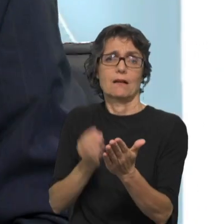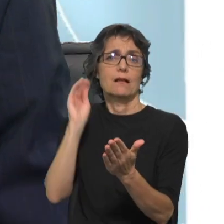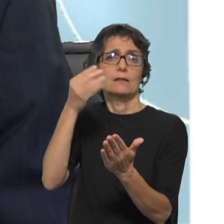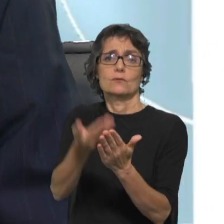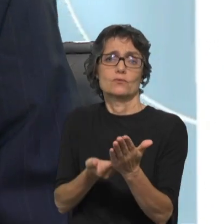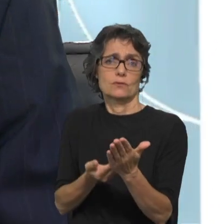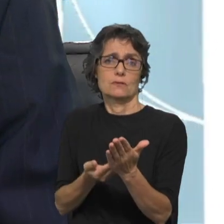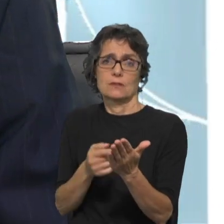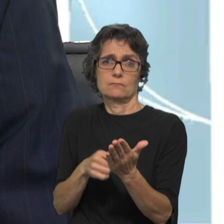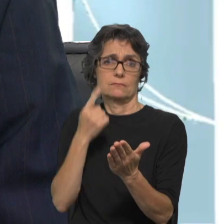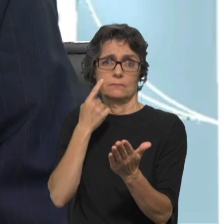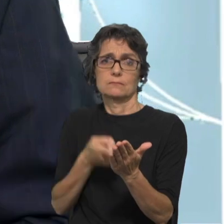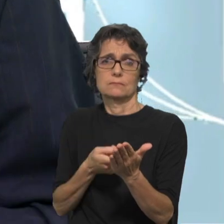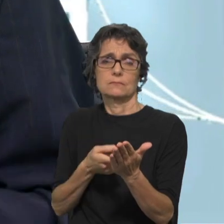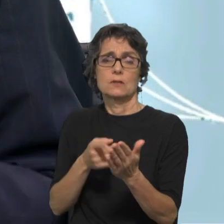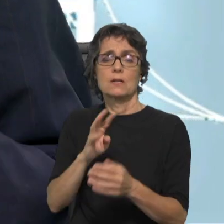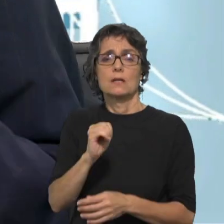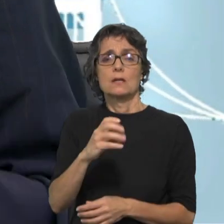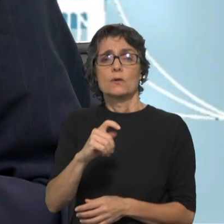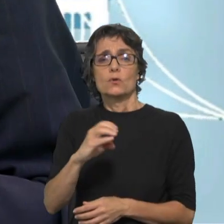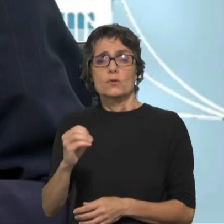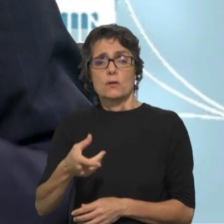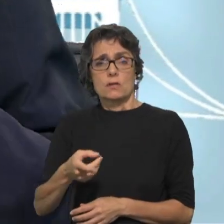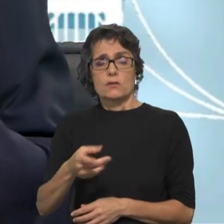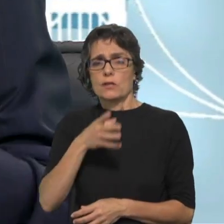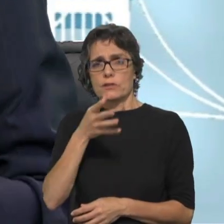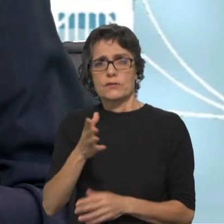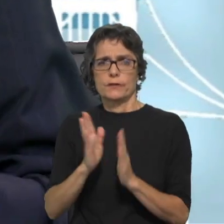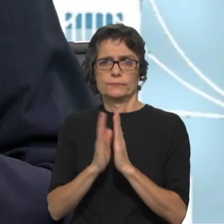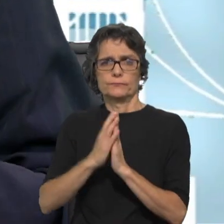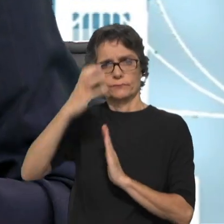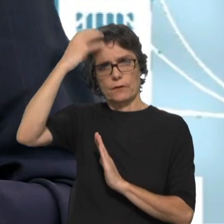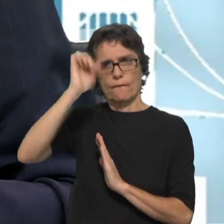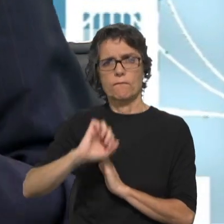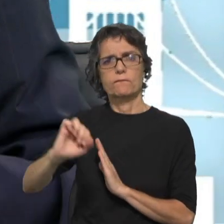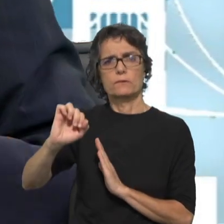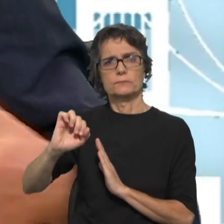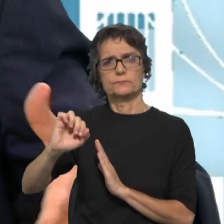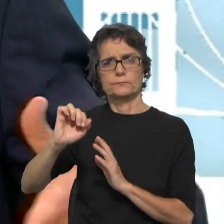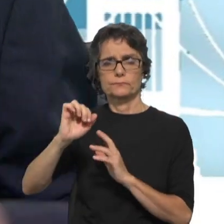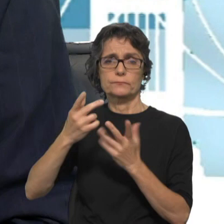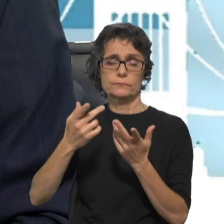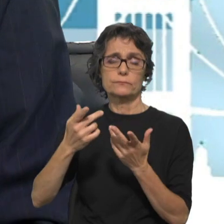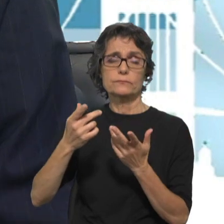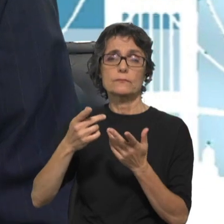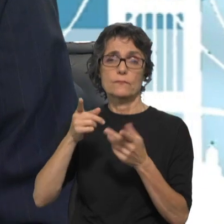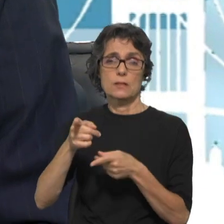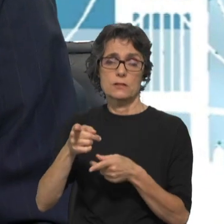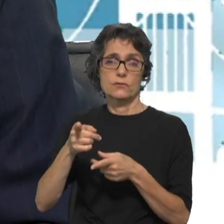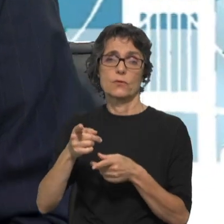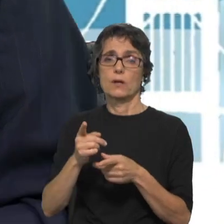Constituições do século XIX previam que a religião do reino, a religião da coroa era a religião católica